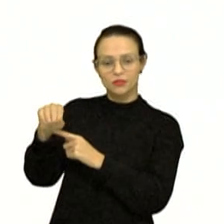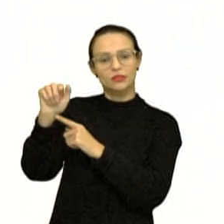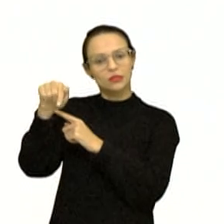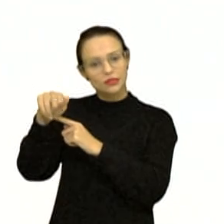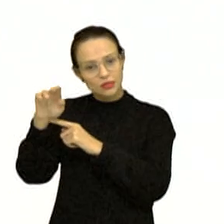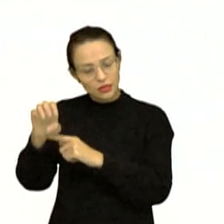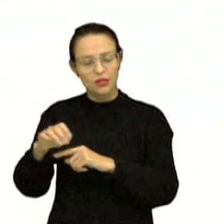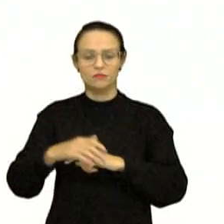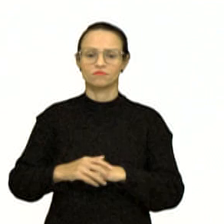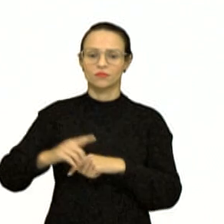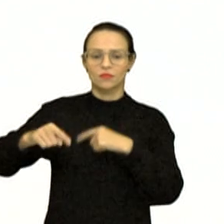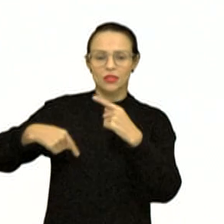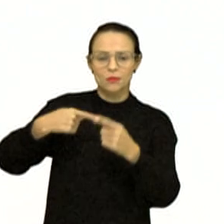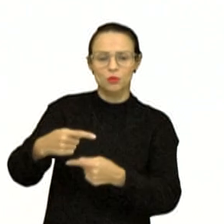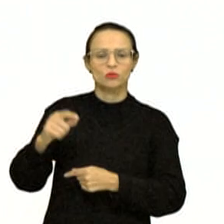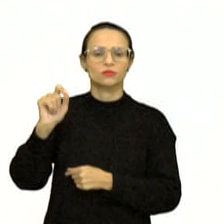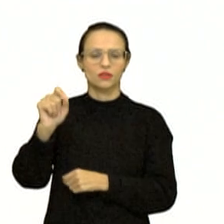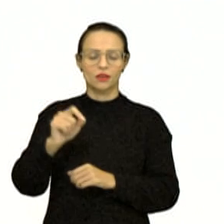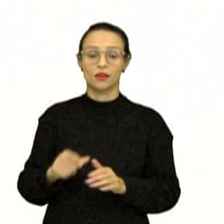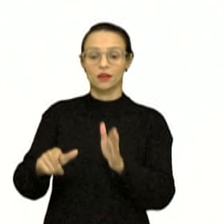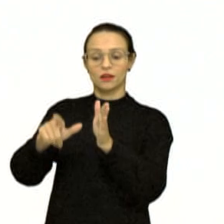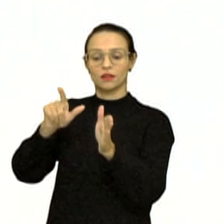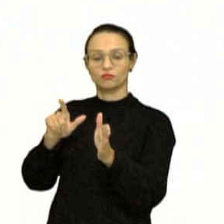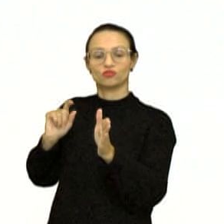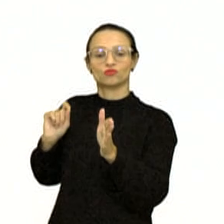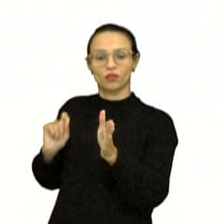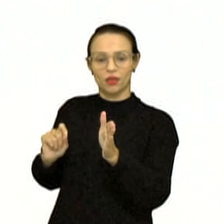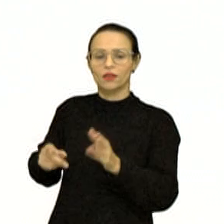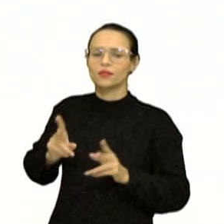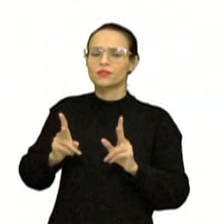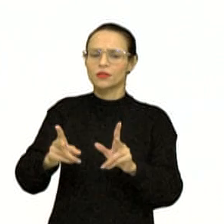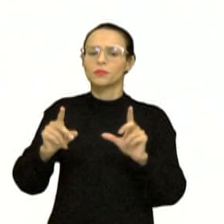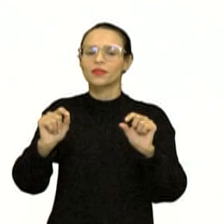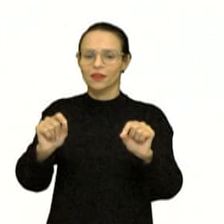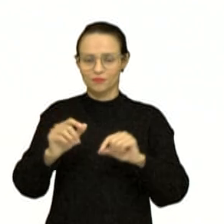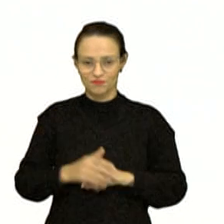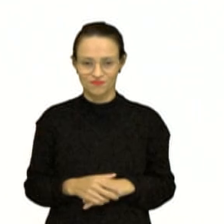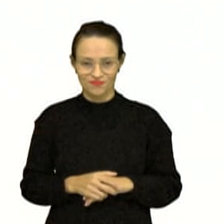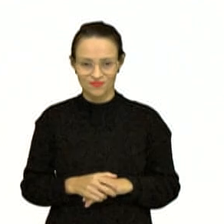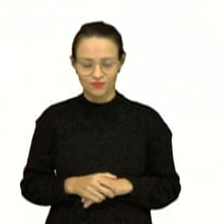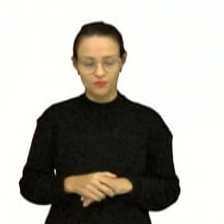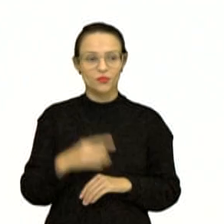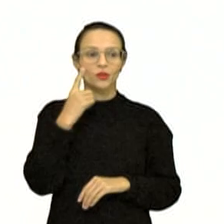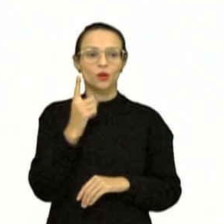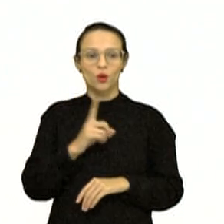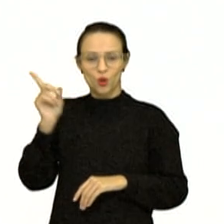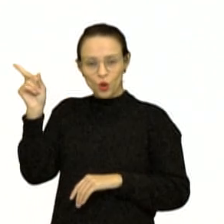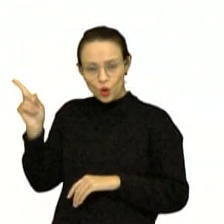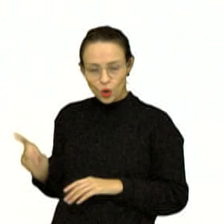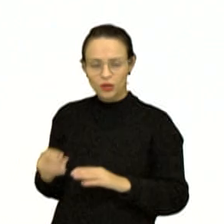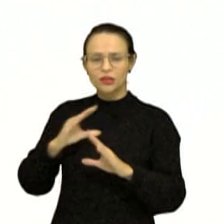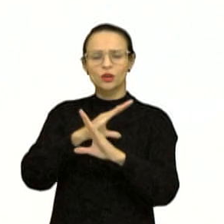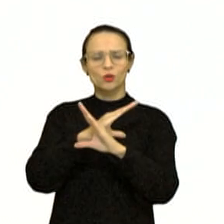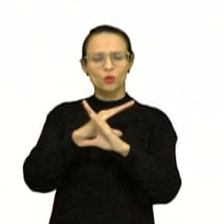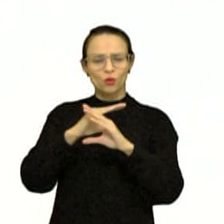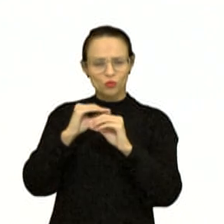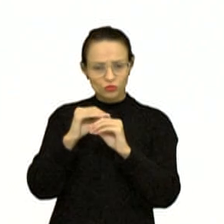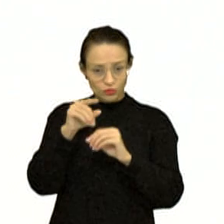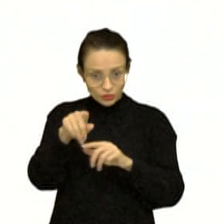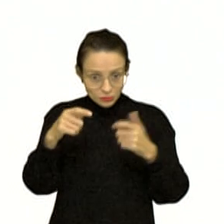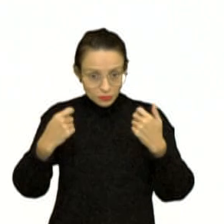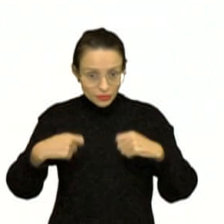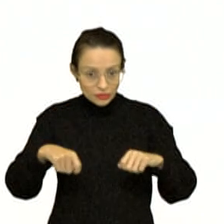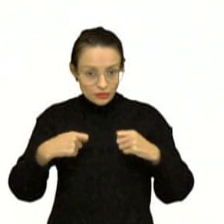que, o depois que, o antes que e o sempre que. Repare nessas conjunções, sempre que você